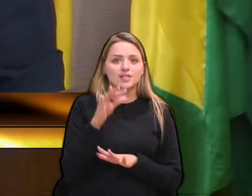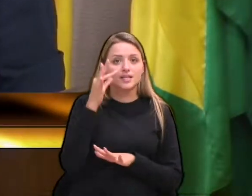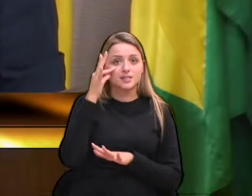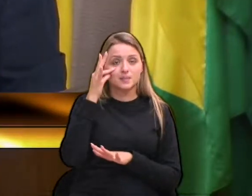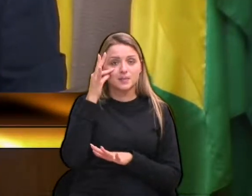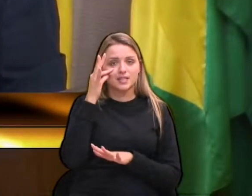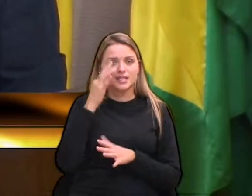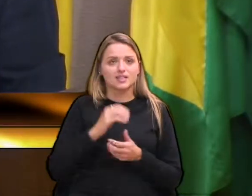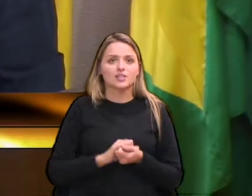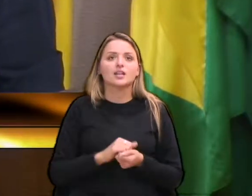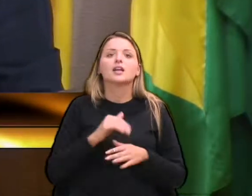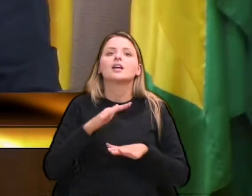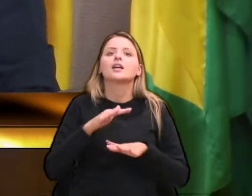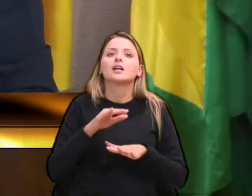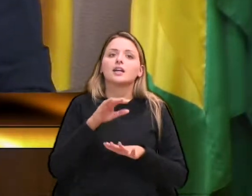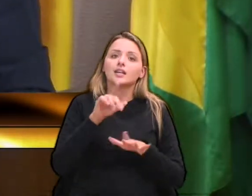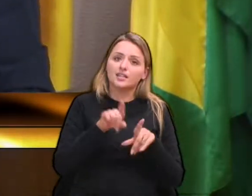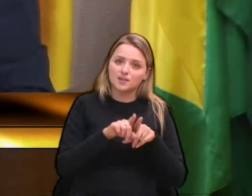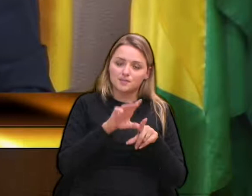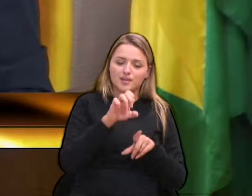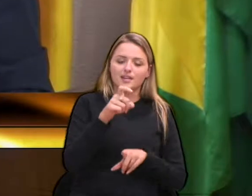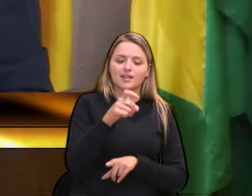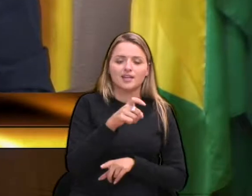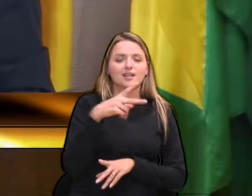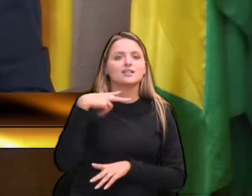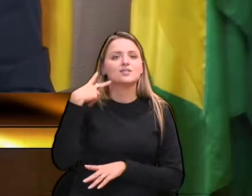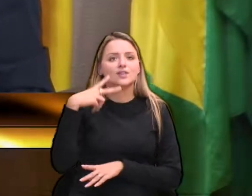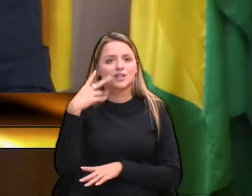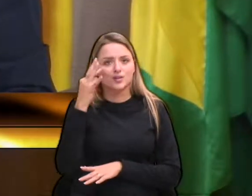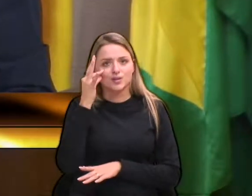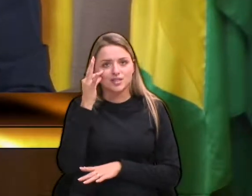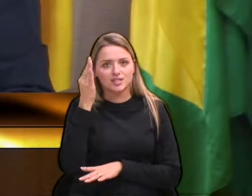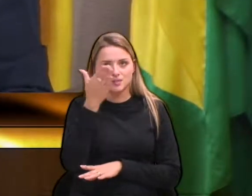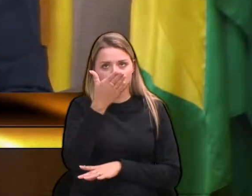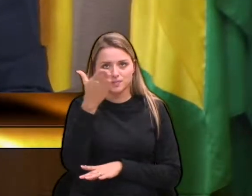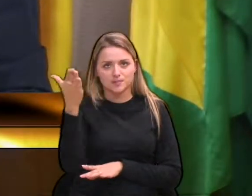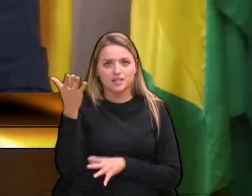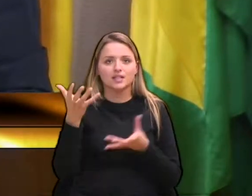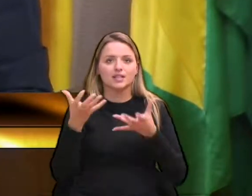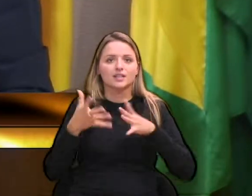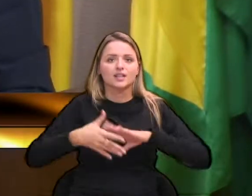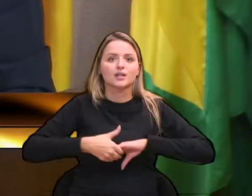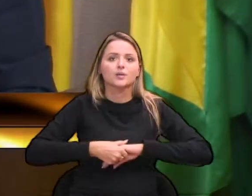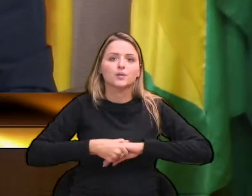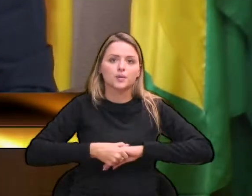evento. E demais ex-vereadores aqui presentes, quero cumprimentar.